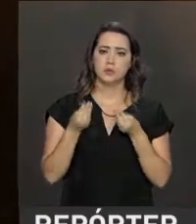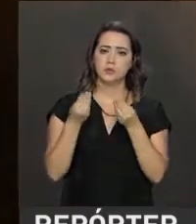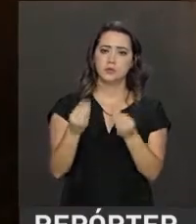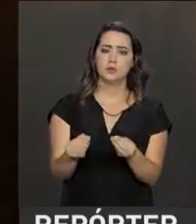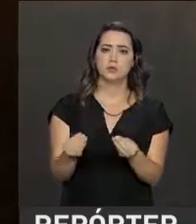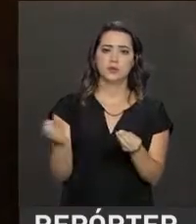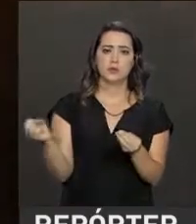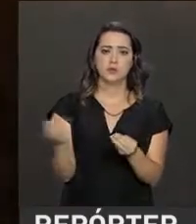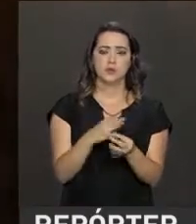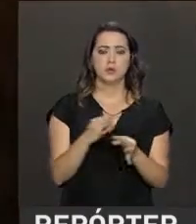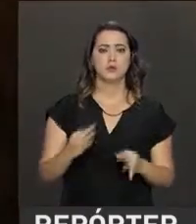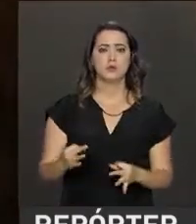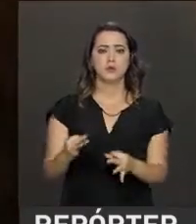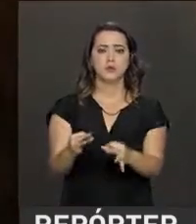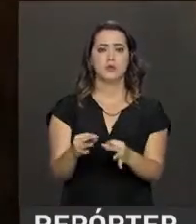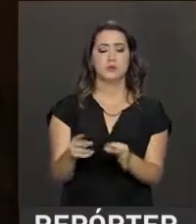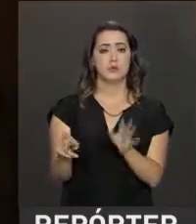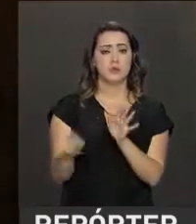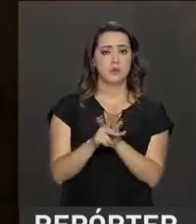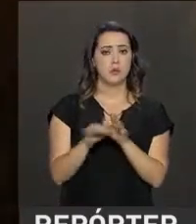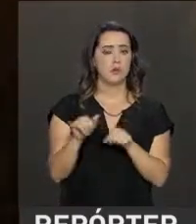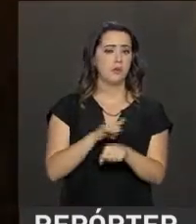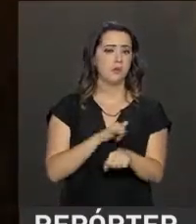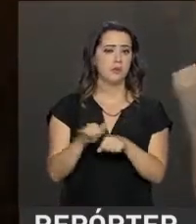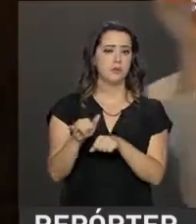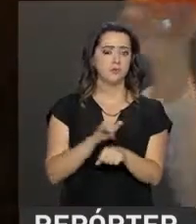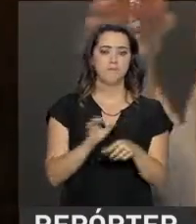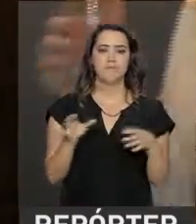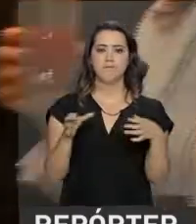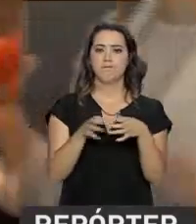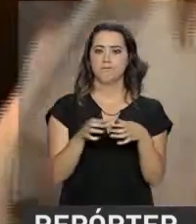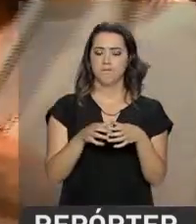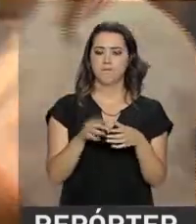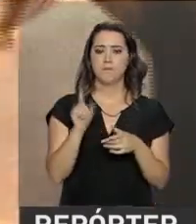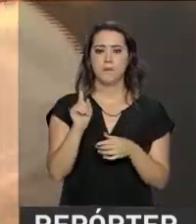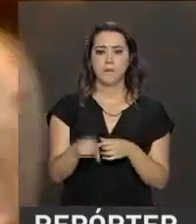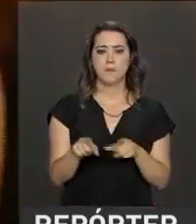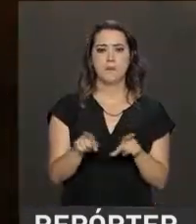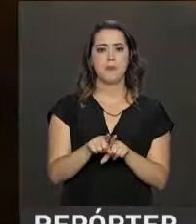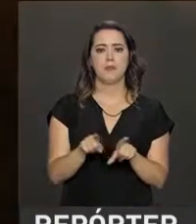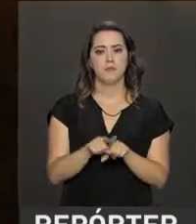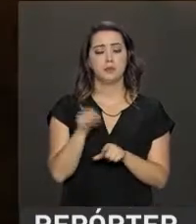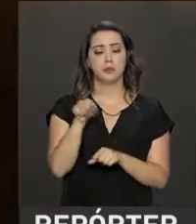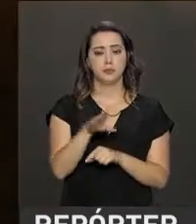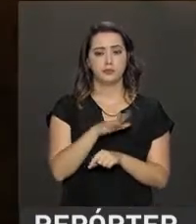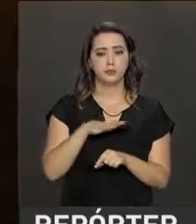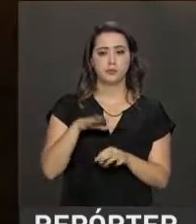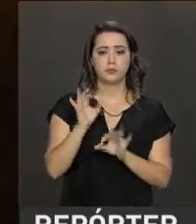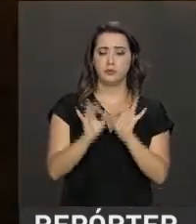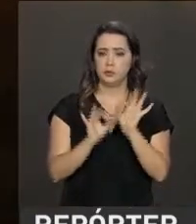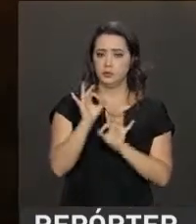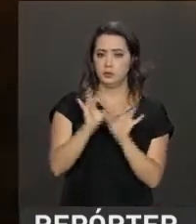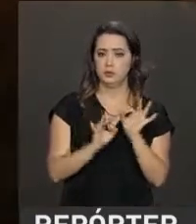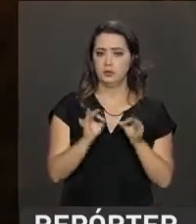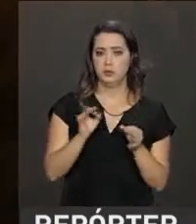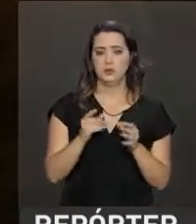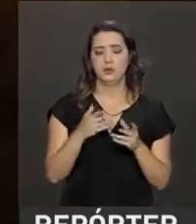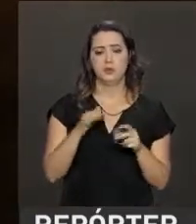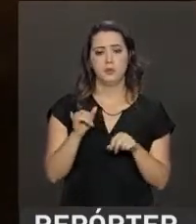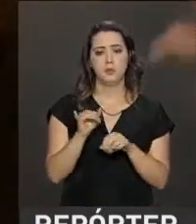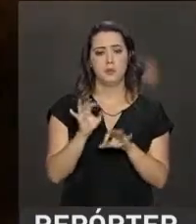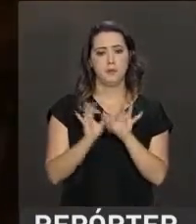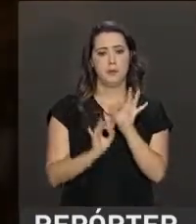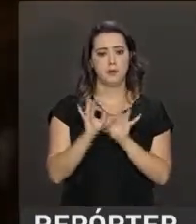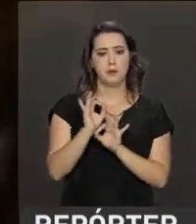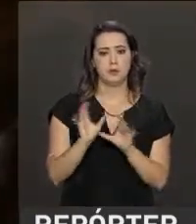coloquem inovação em suas estratégias corporativas e que também elas se preparem